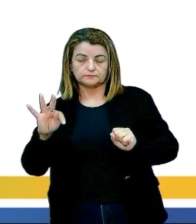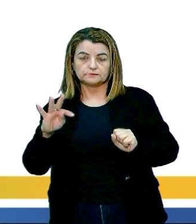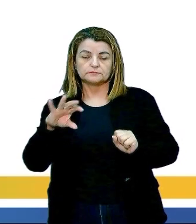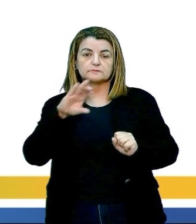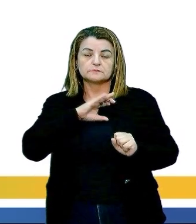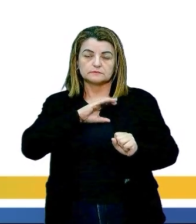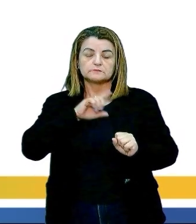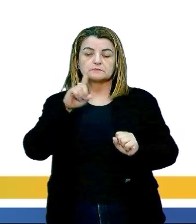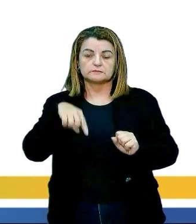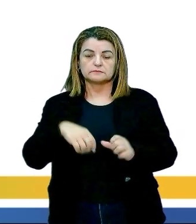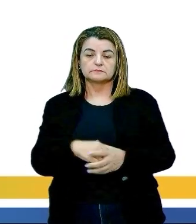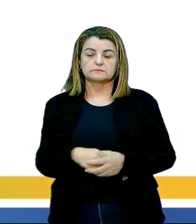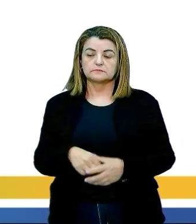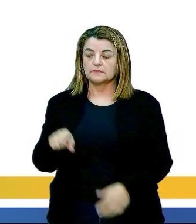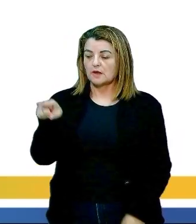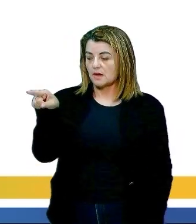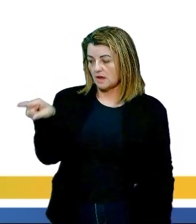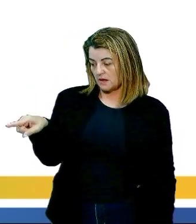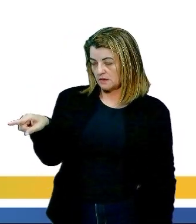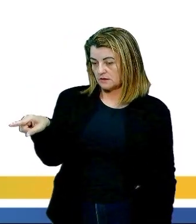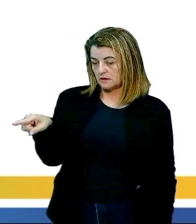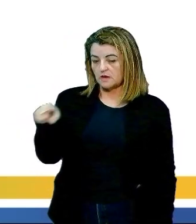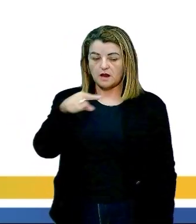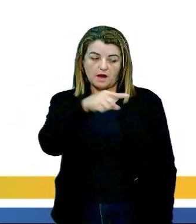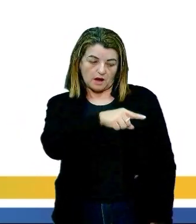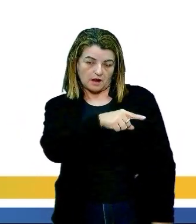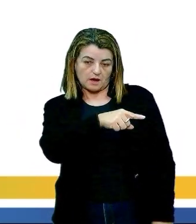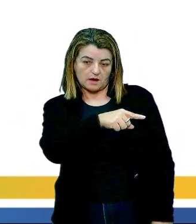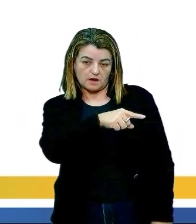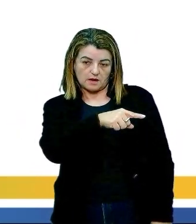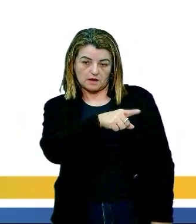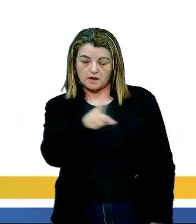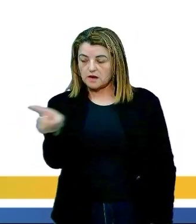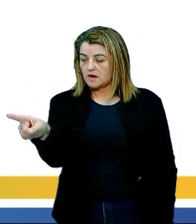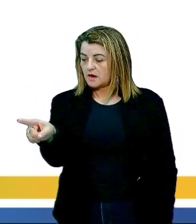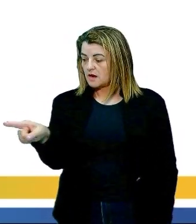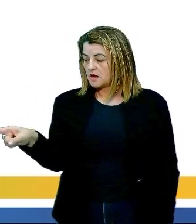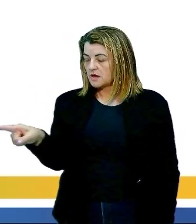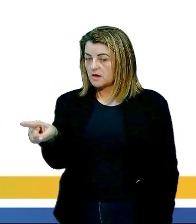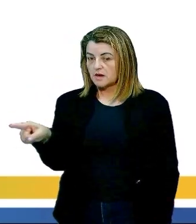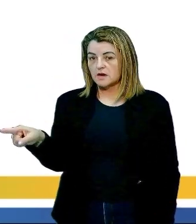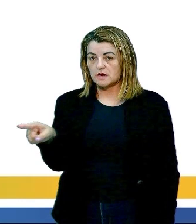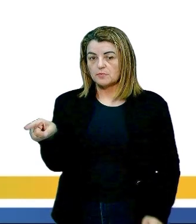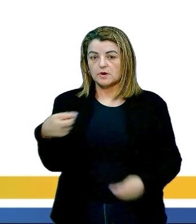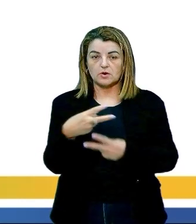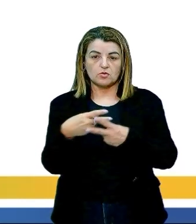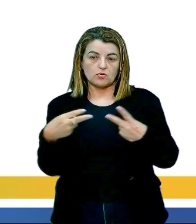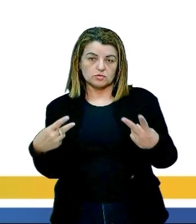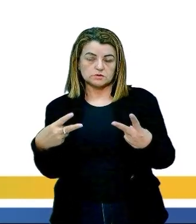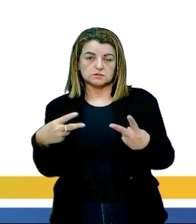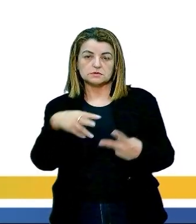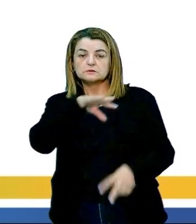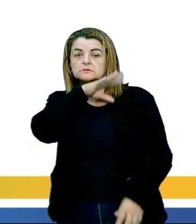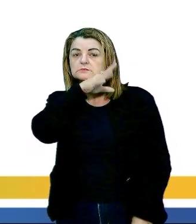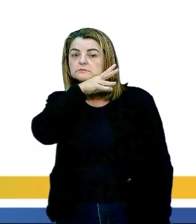língua portuguesa, ele, ela e ele para coisas e animais.